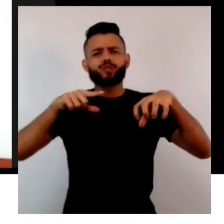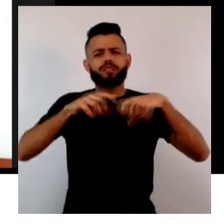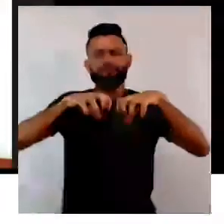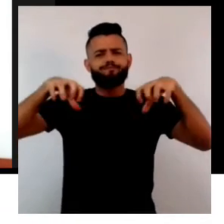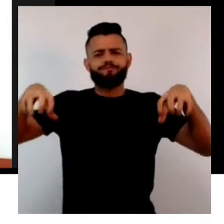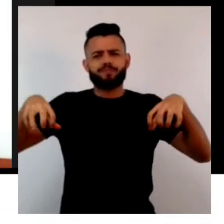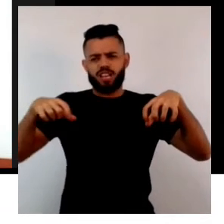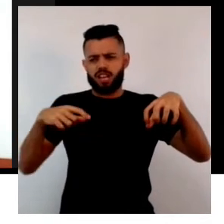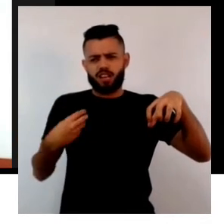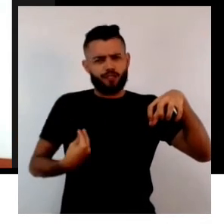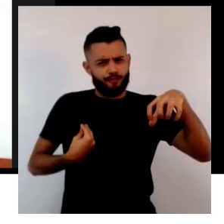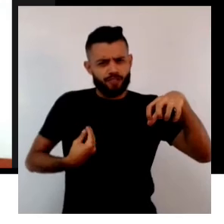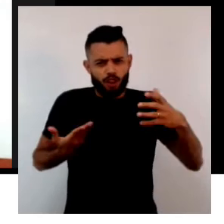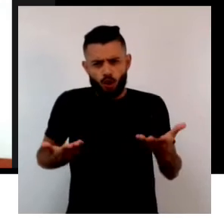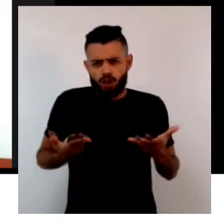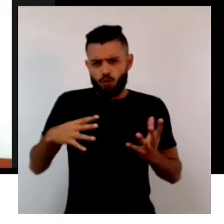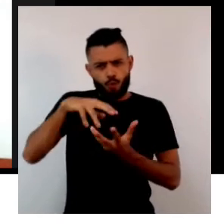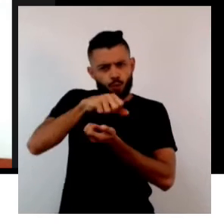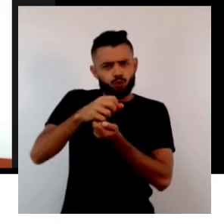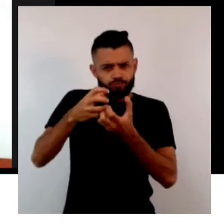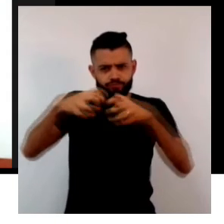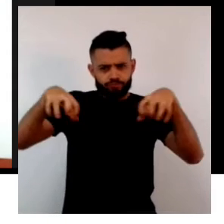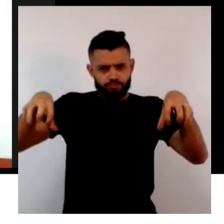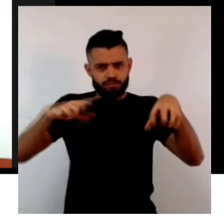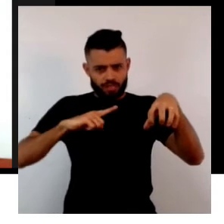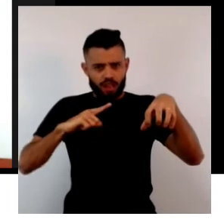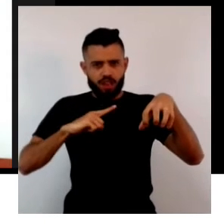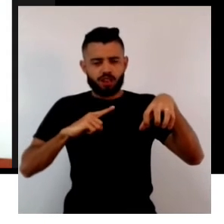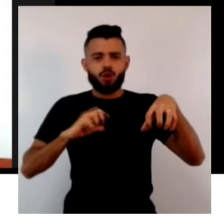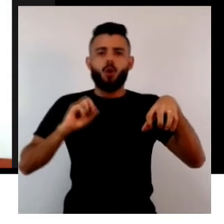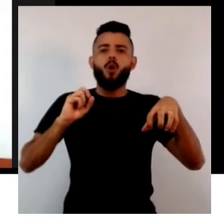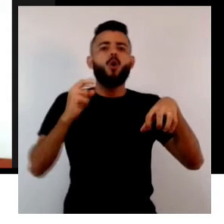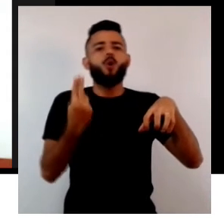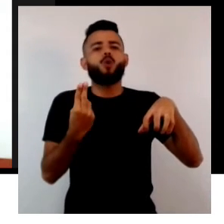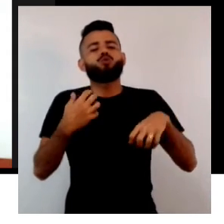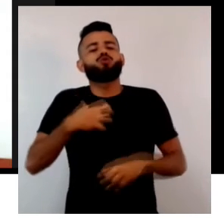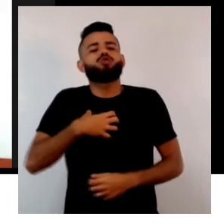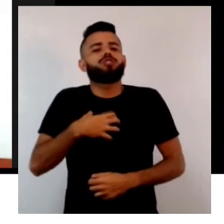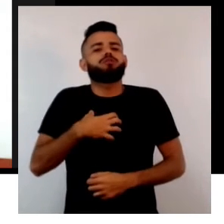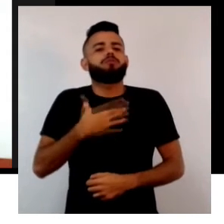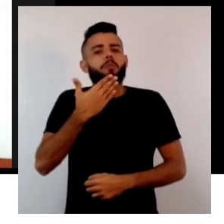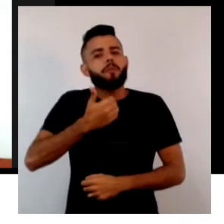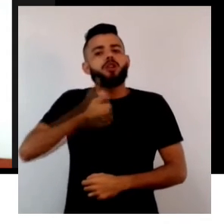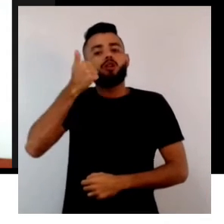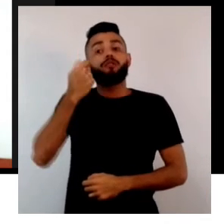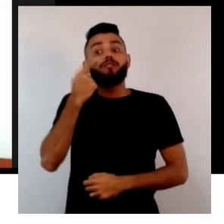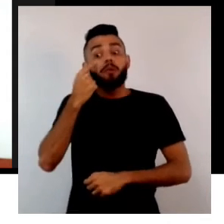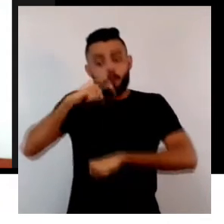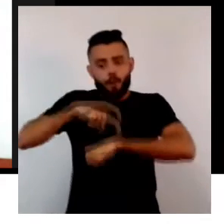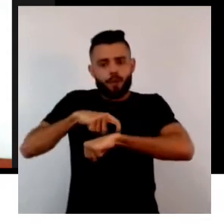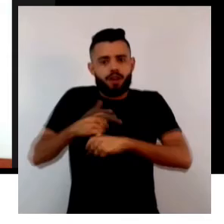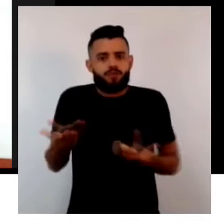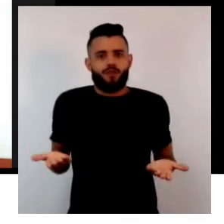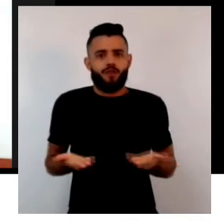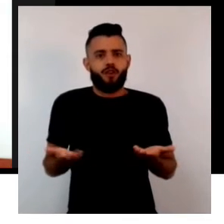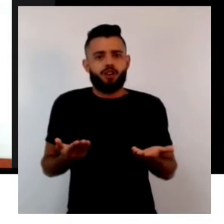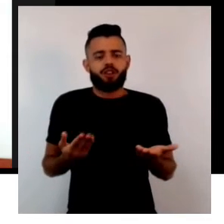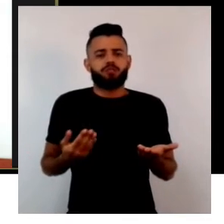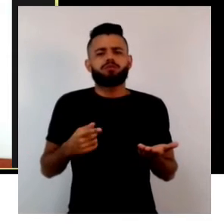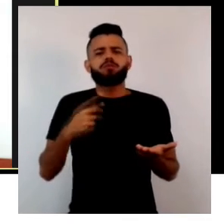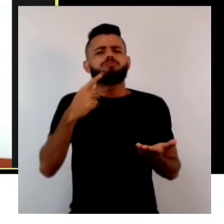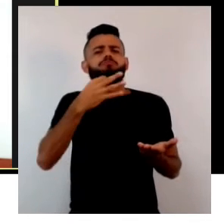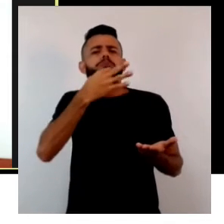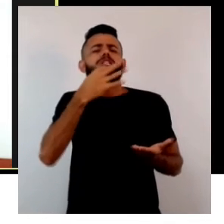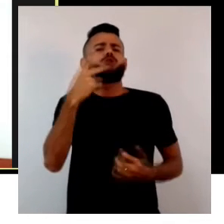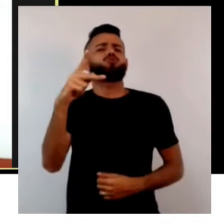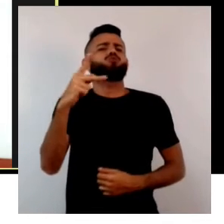polarizado, ou se existe uma outra forma melhor de definir o espírito do tempo que a gente está vivendo, né? Qual é a sua opinião a respeito disso? Gente,